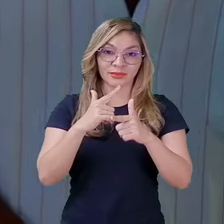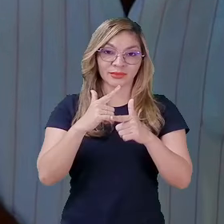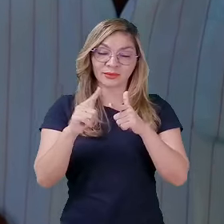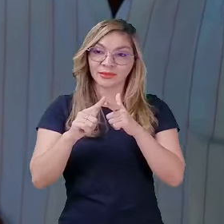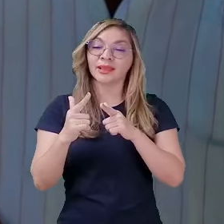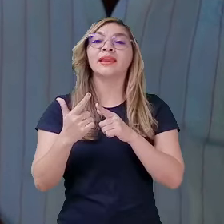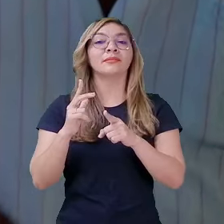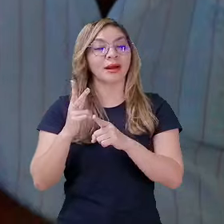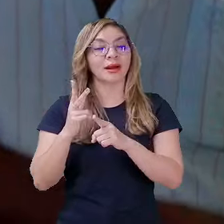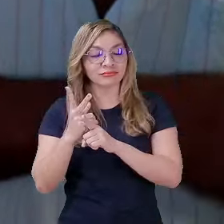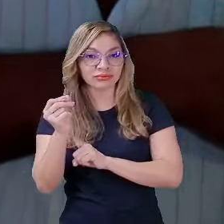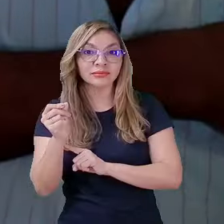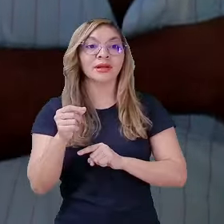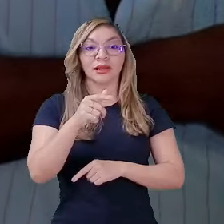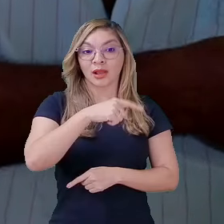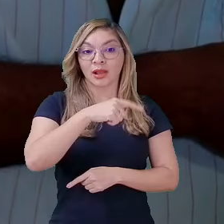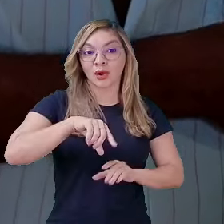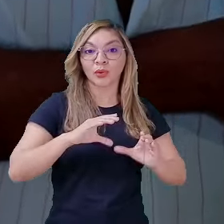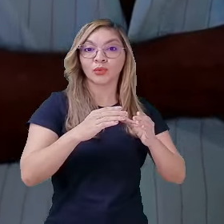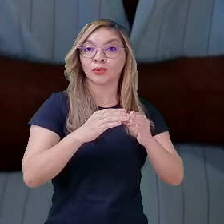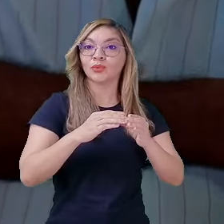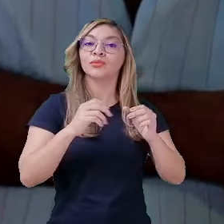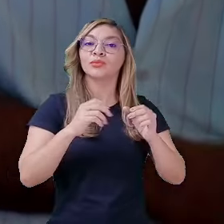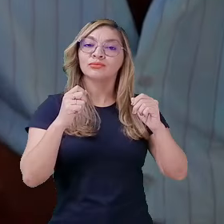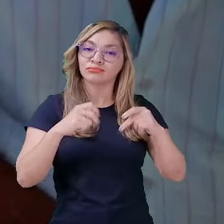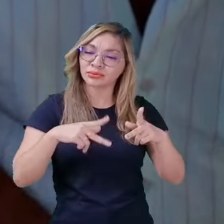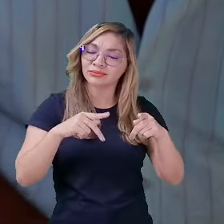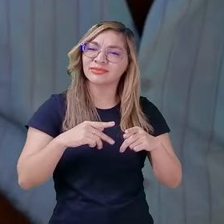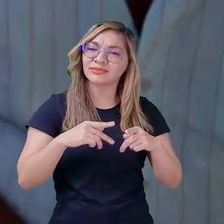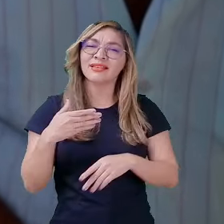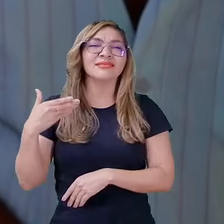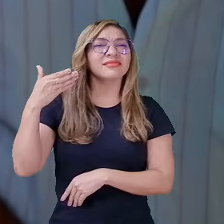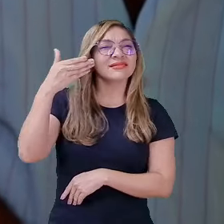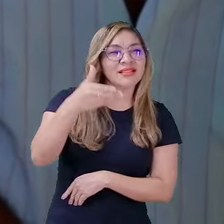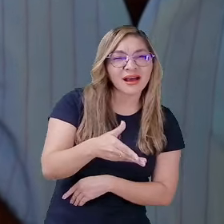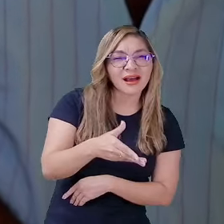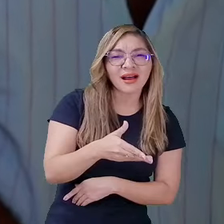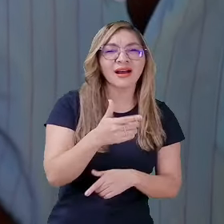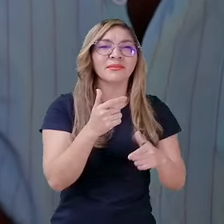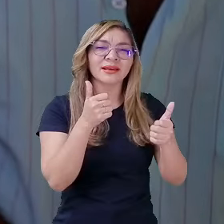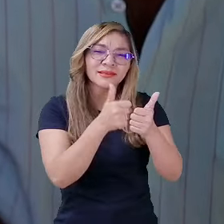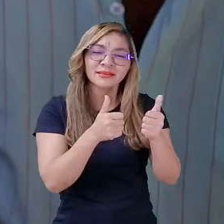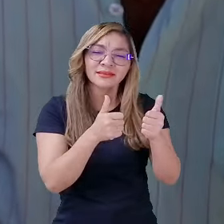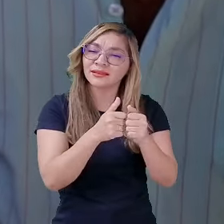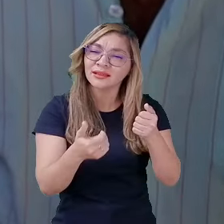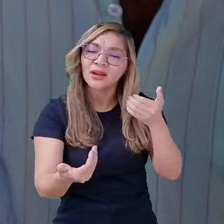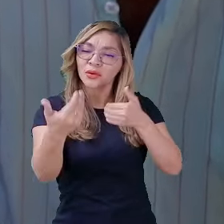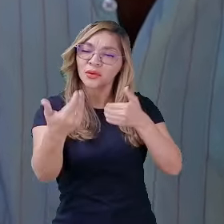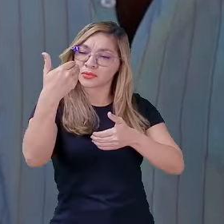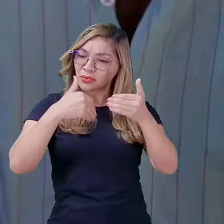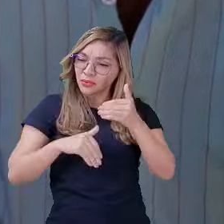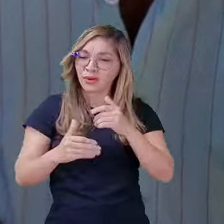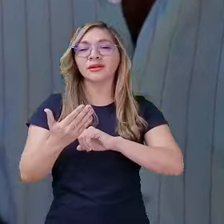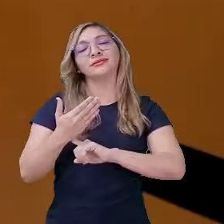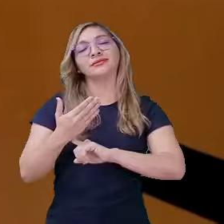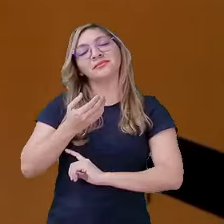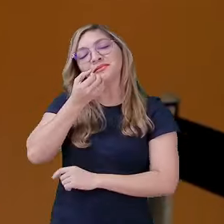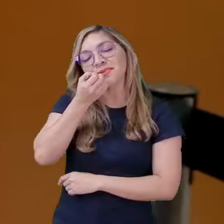INSS vieram também, né? Aí não precisou a gente ir lá para tentar resolver isso. Eles vieram até nós, né? Aí isso é muito bom para